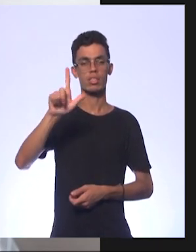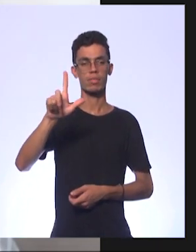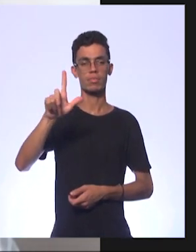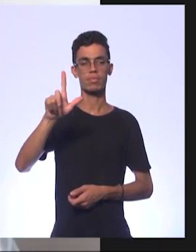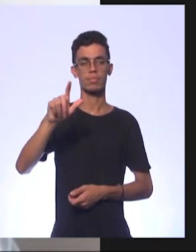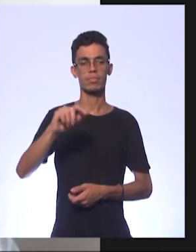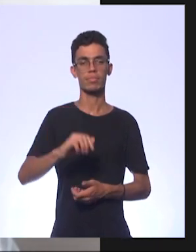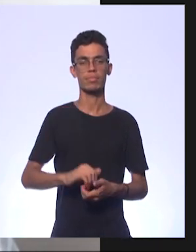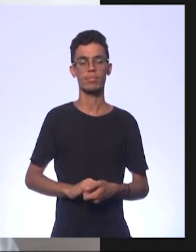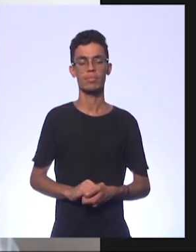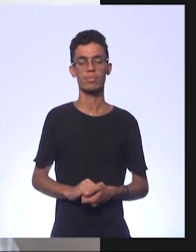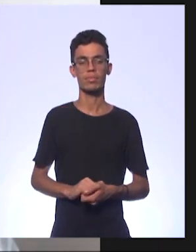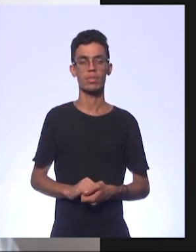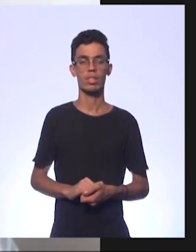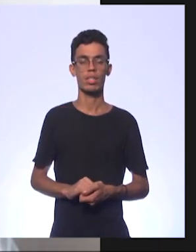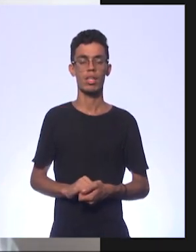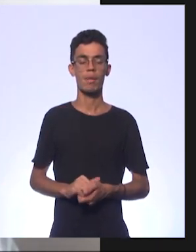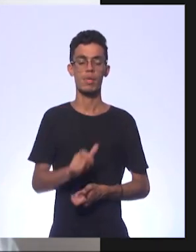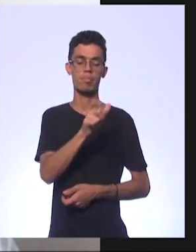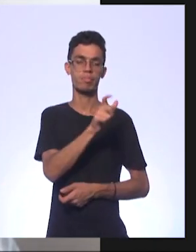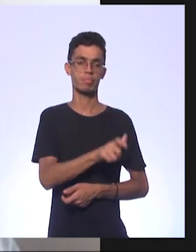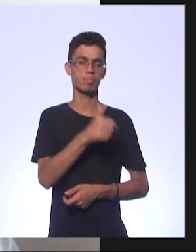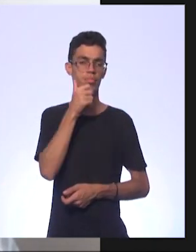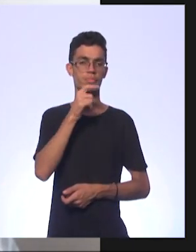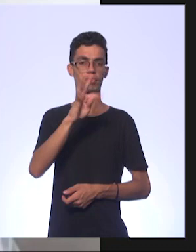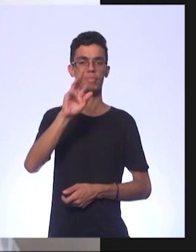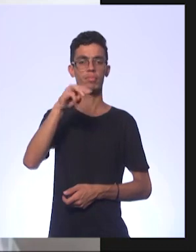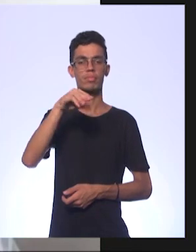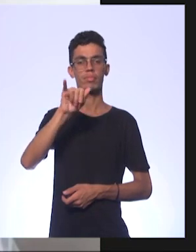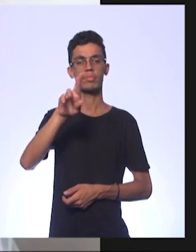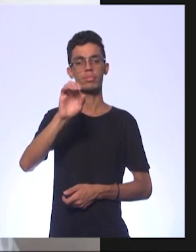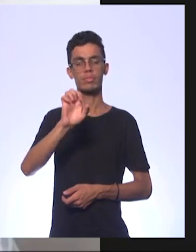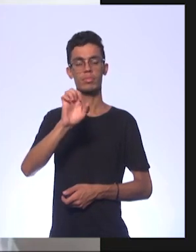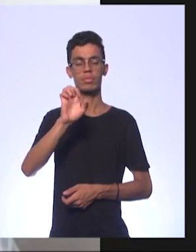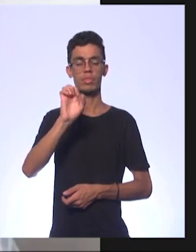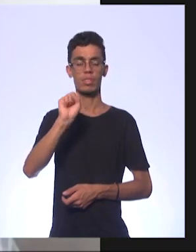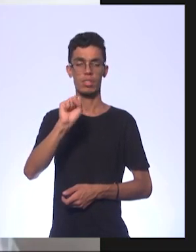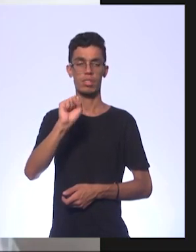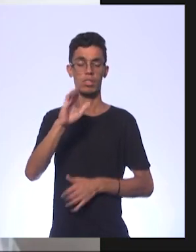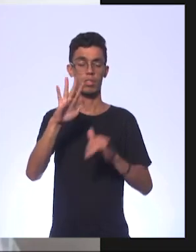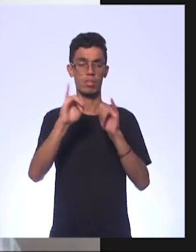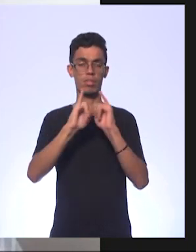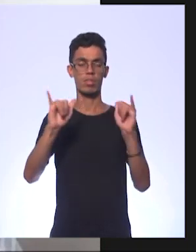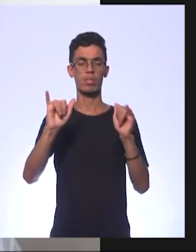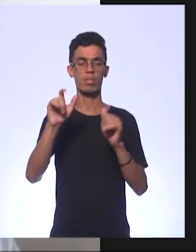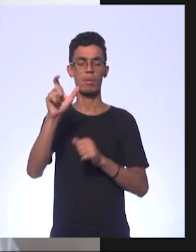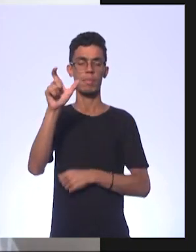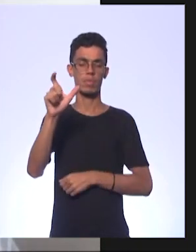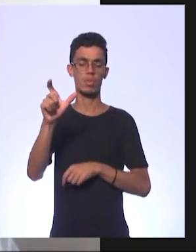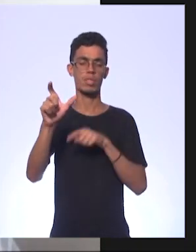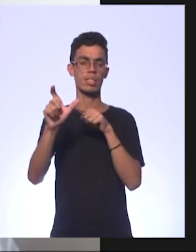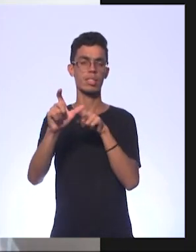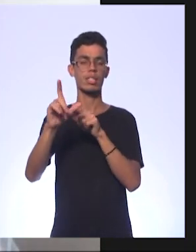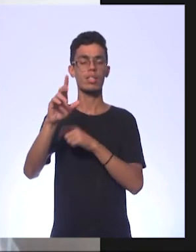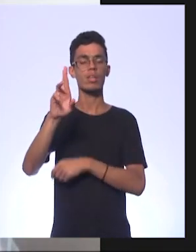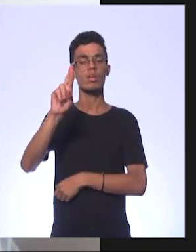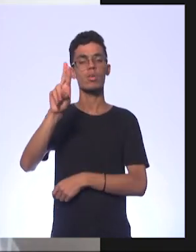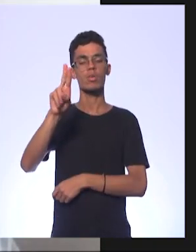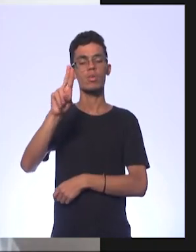a Tamires foi clara. A pergunta anterior, assim, o que é a rubrica? Deixa eu fazer, não fico